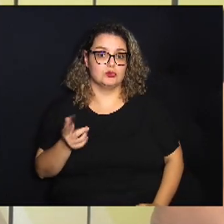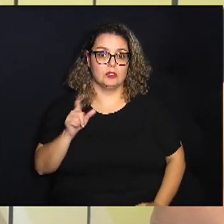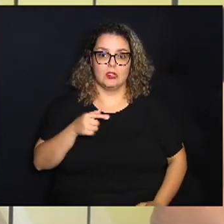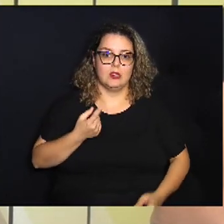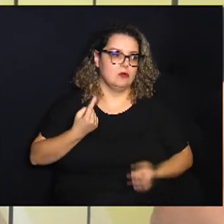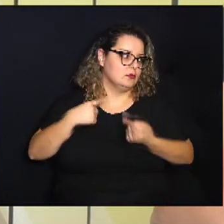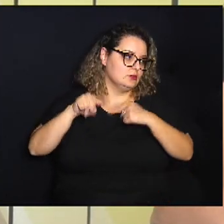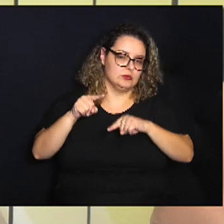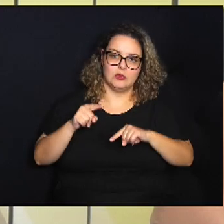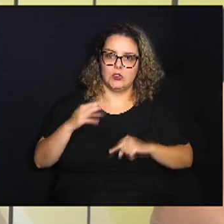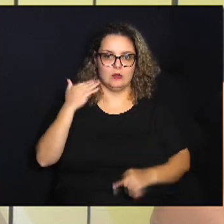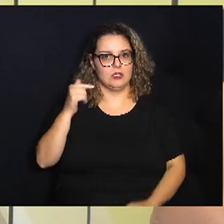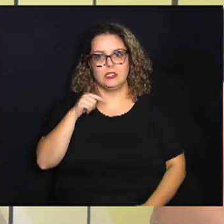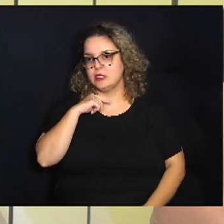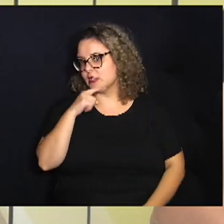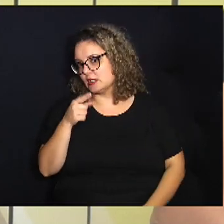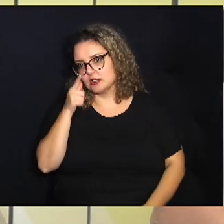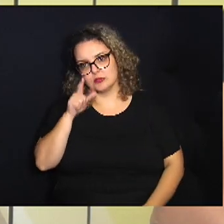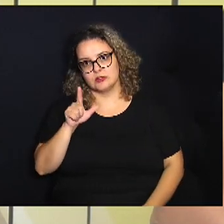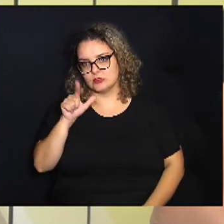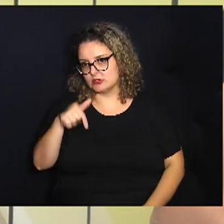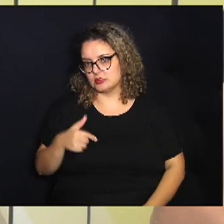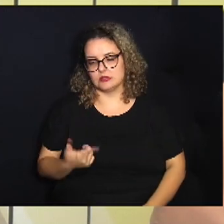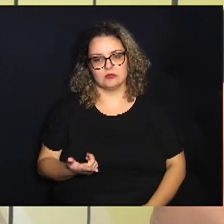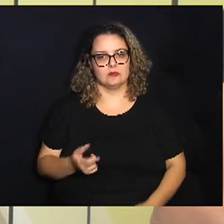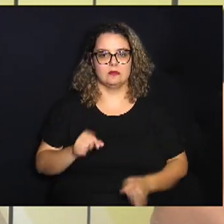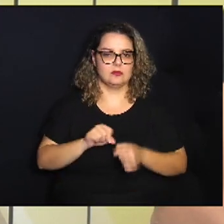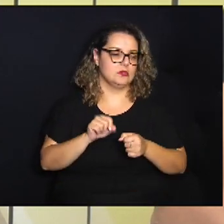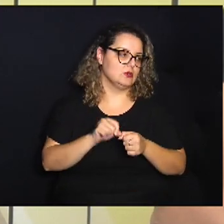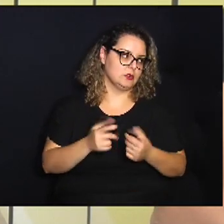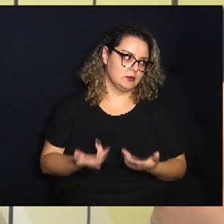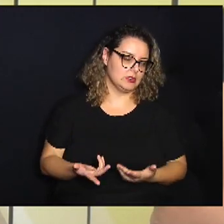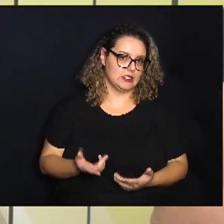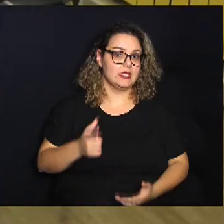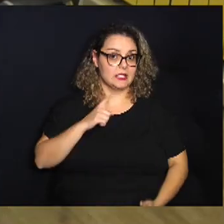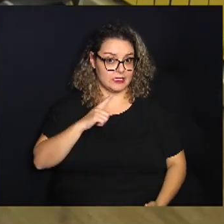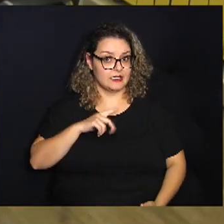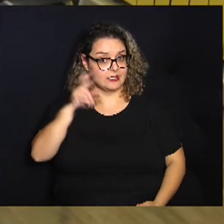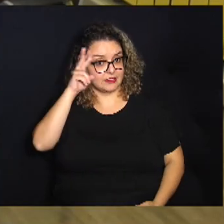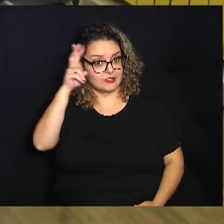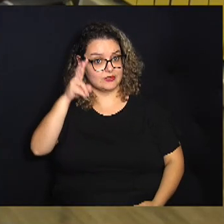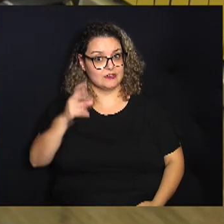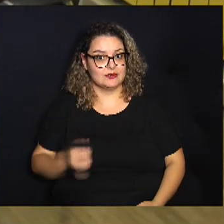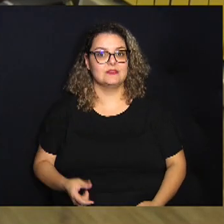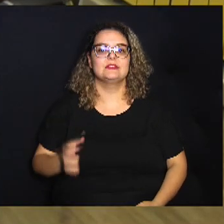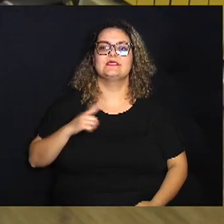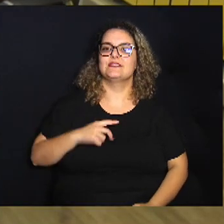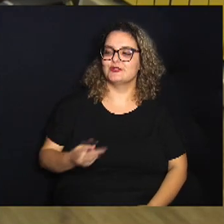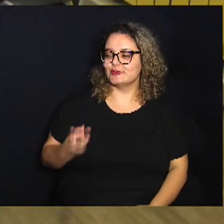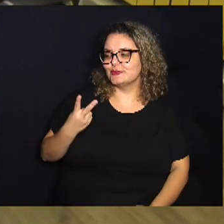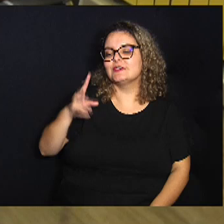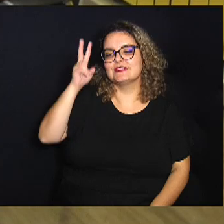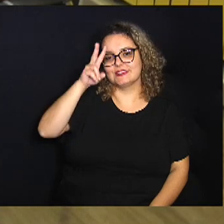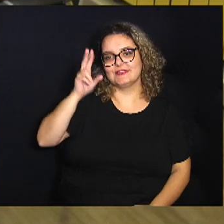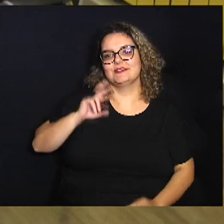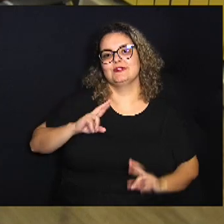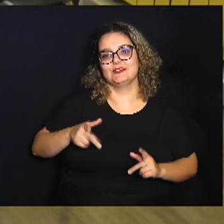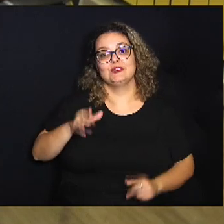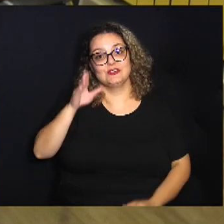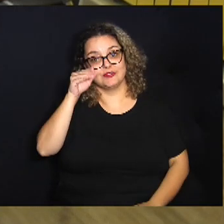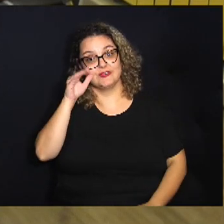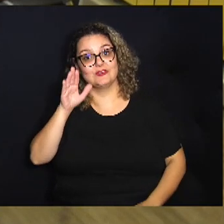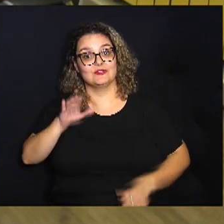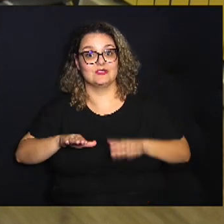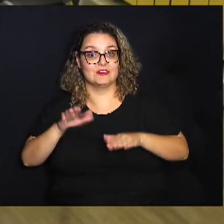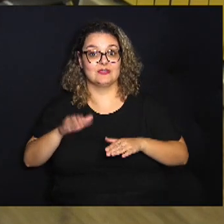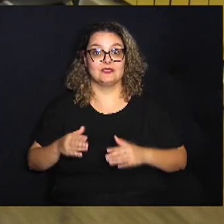também até hoje, nenhum outro atleta conseguiu fazer isso que ele fez. E tem histórias inéditas nessa biografia? Tem duas histórias inéditas. Entre curiosidades que talvez o grande